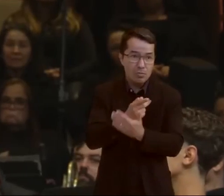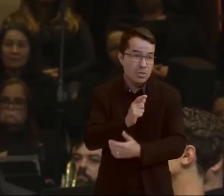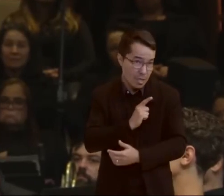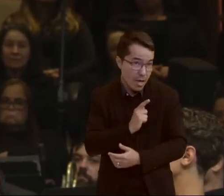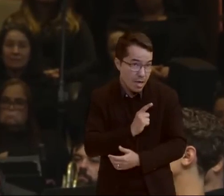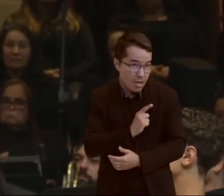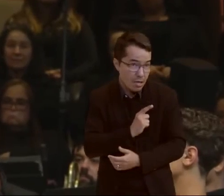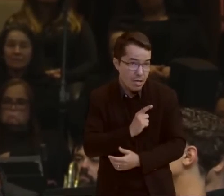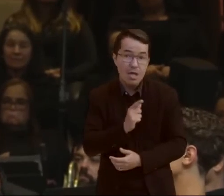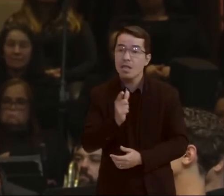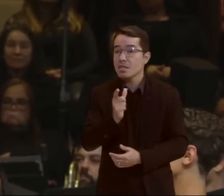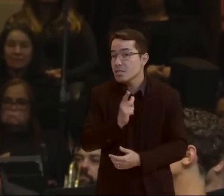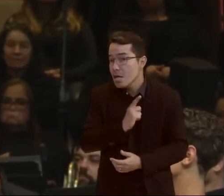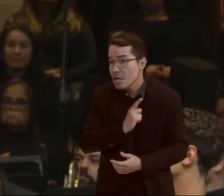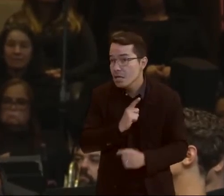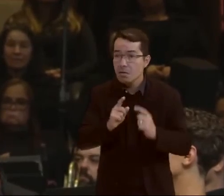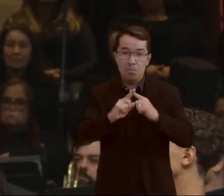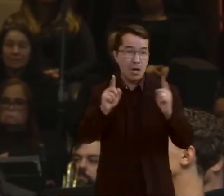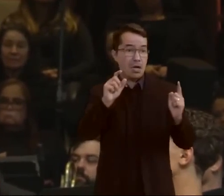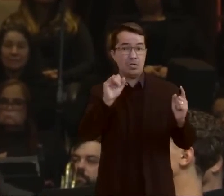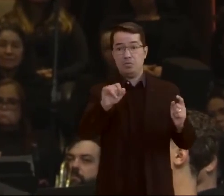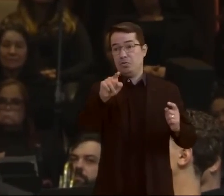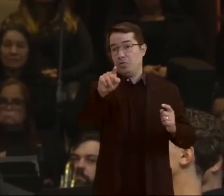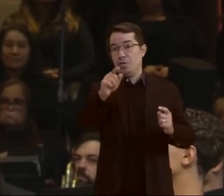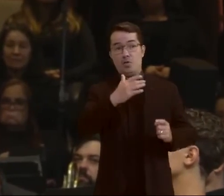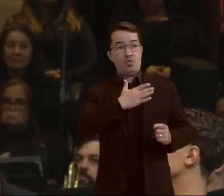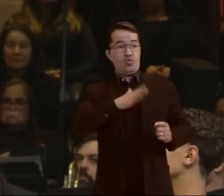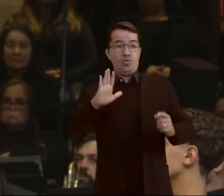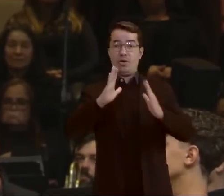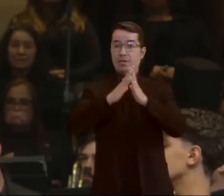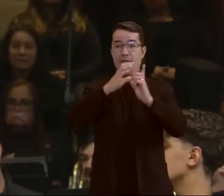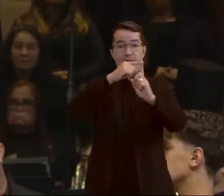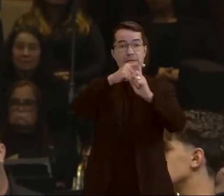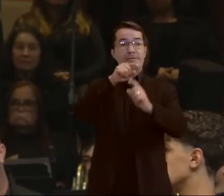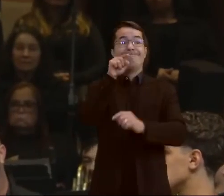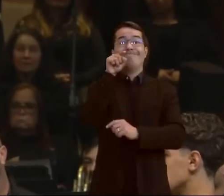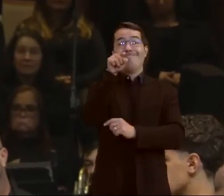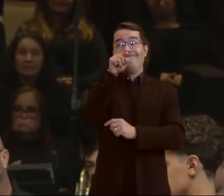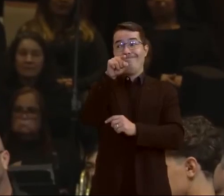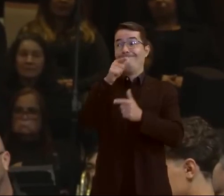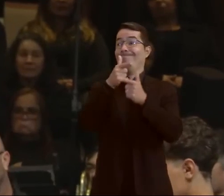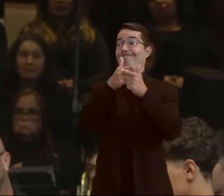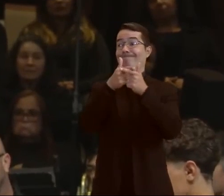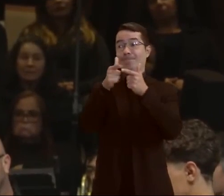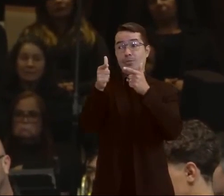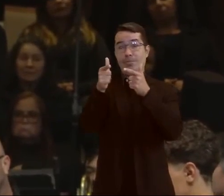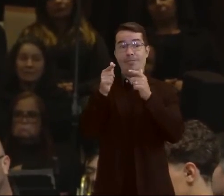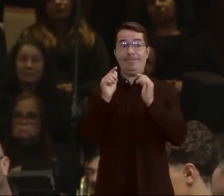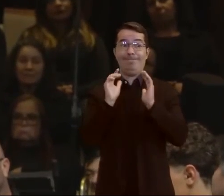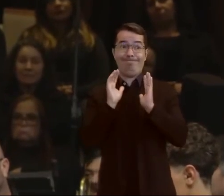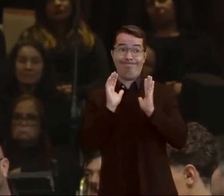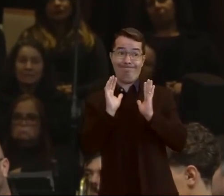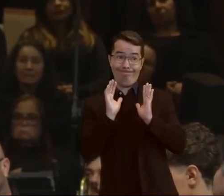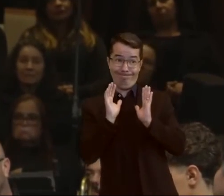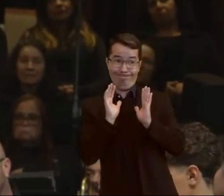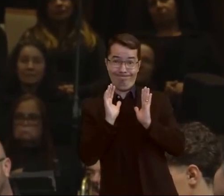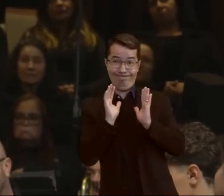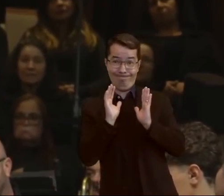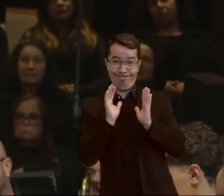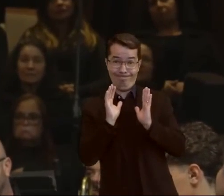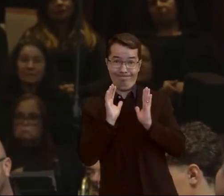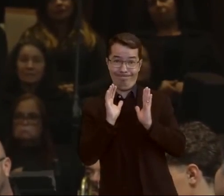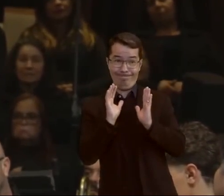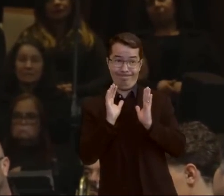buscar. Se você não gosta da noiva dele, está com problemas. Você tem que ser parte